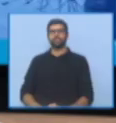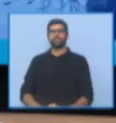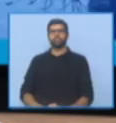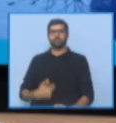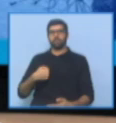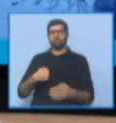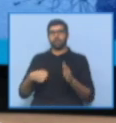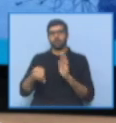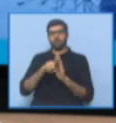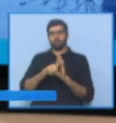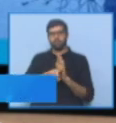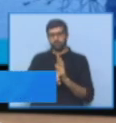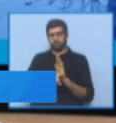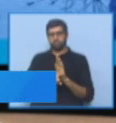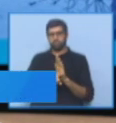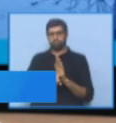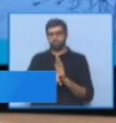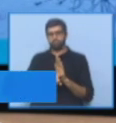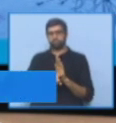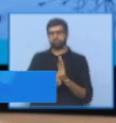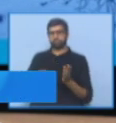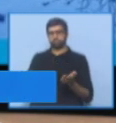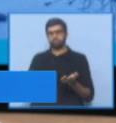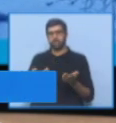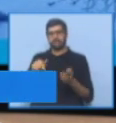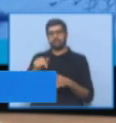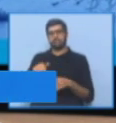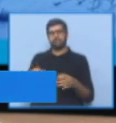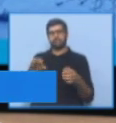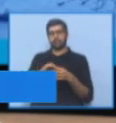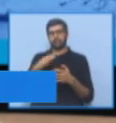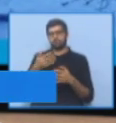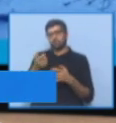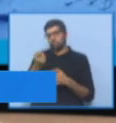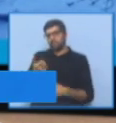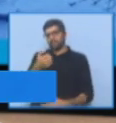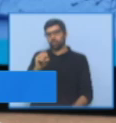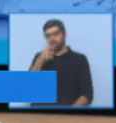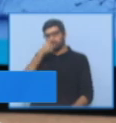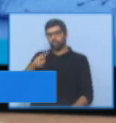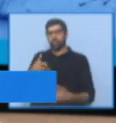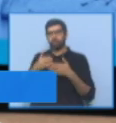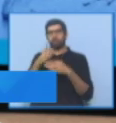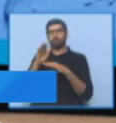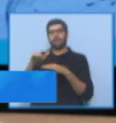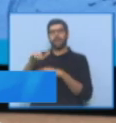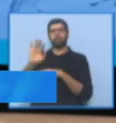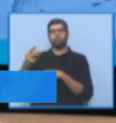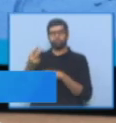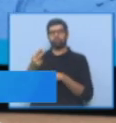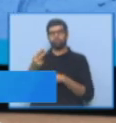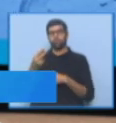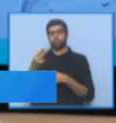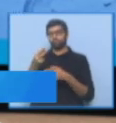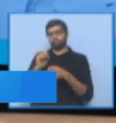Na medida em que se trata aqui de cerca de 50 pessoas que estão nestes 2 barcos no meio